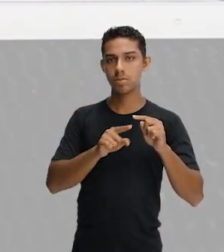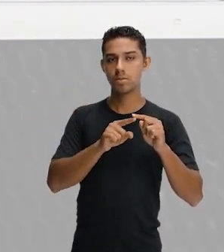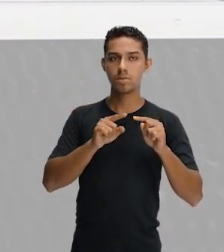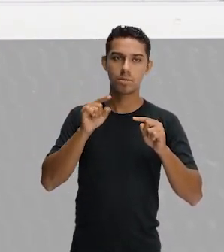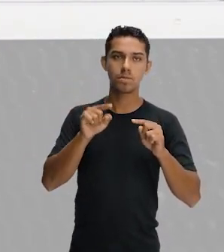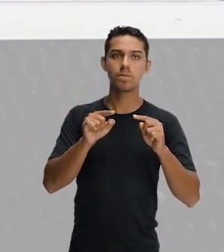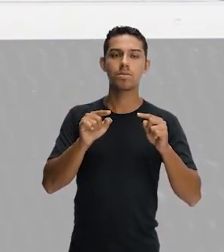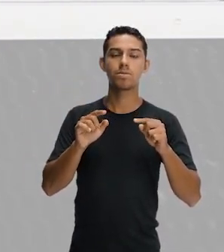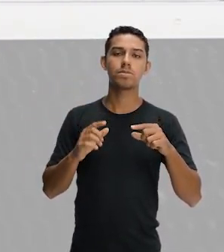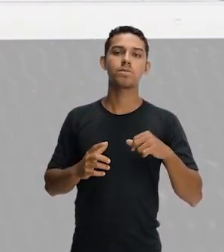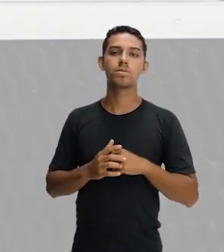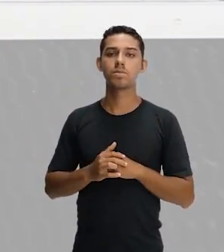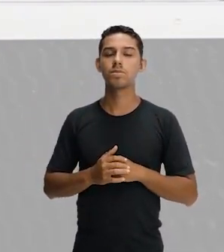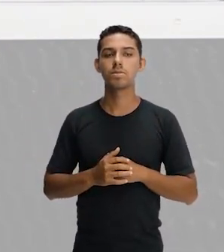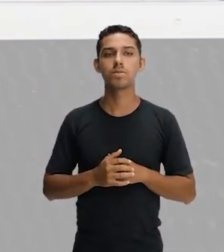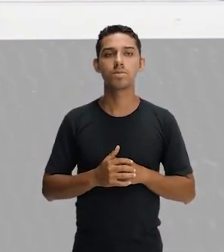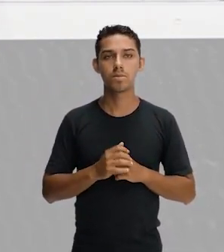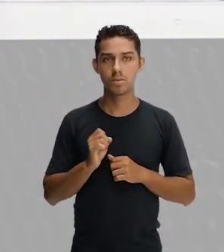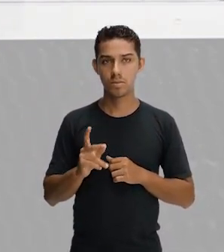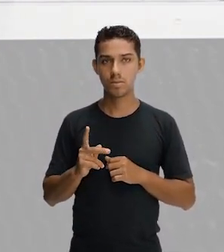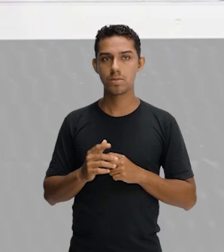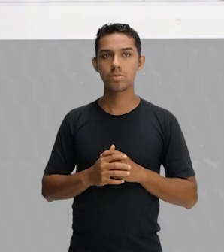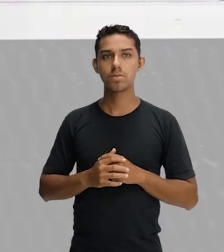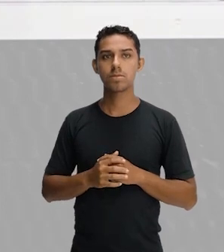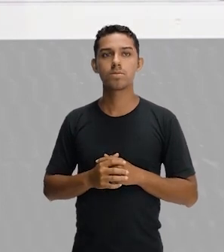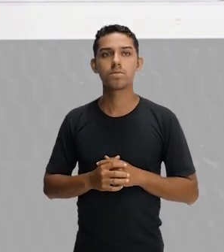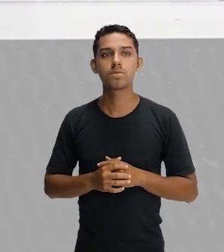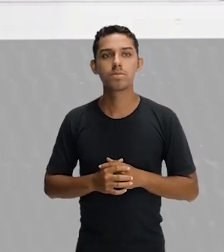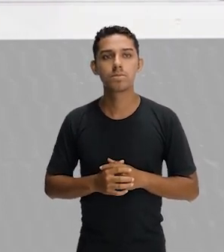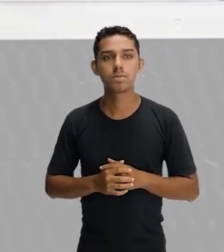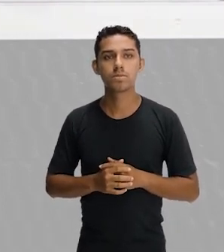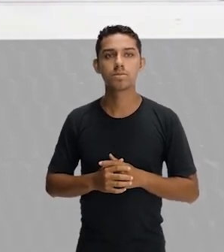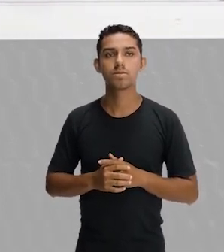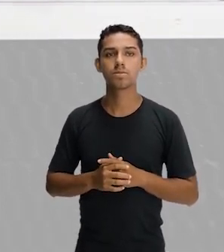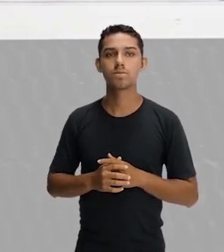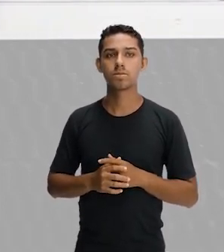circunferência. Ok? Então, nós temos aqui um raio